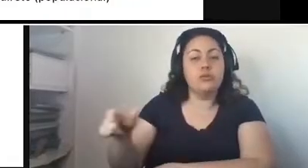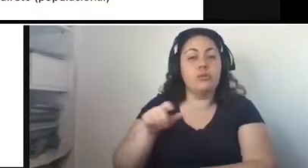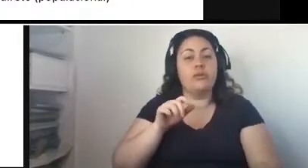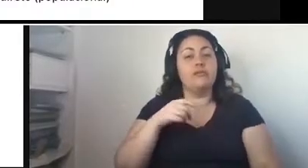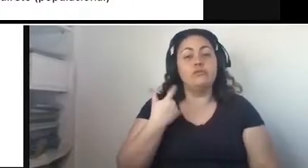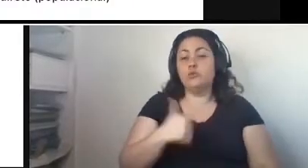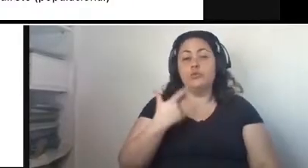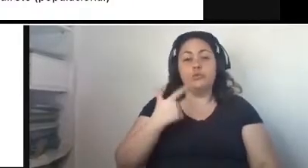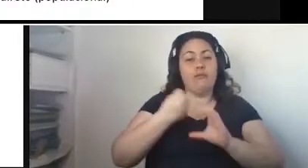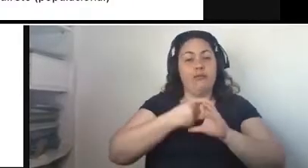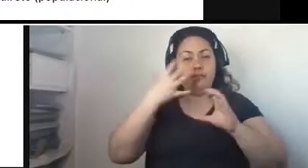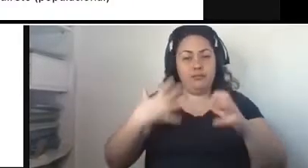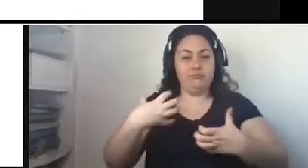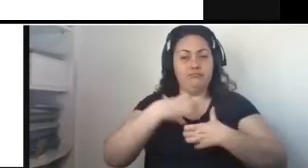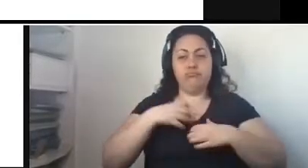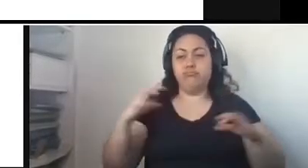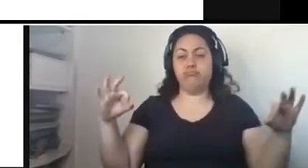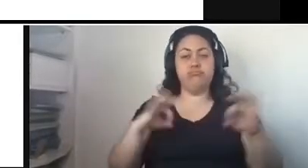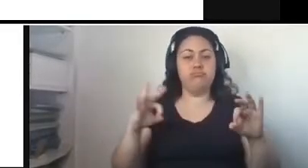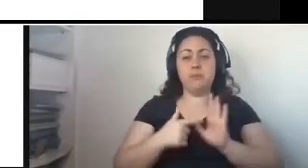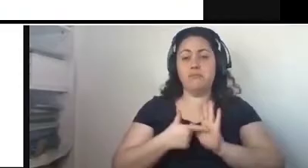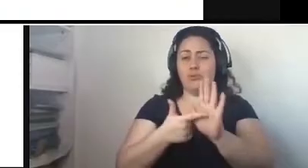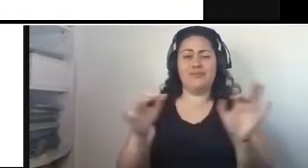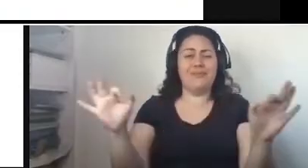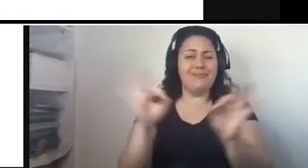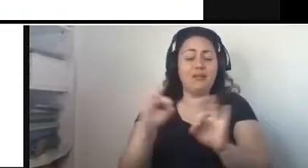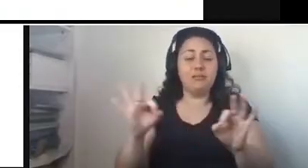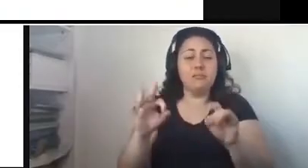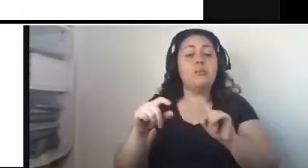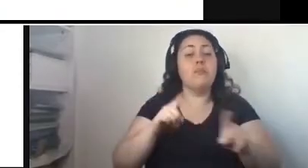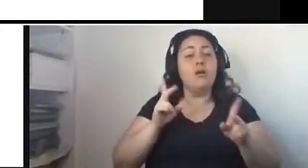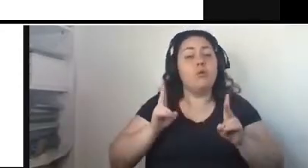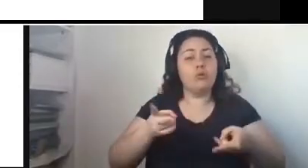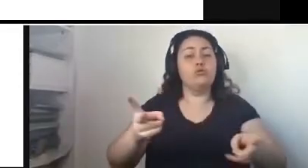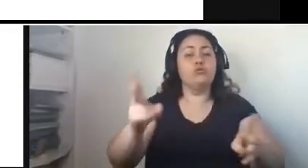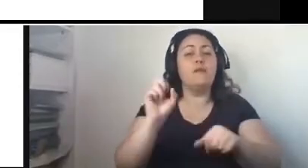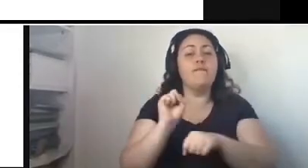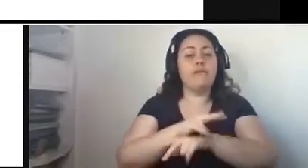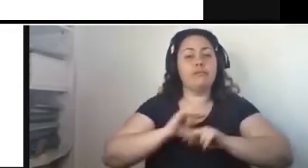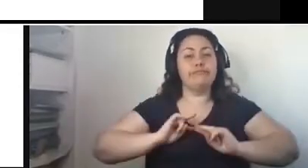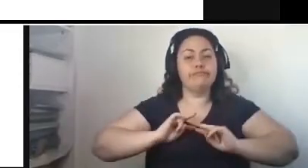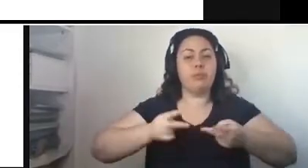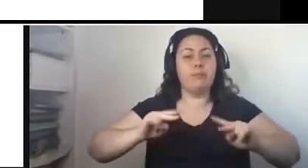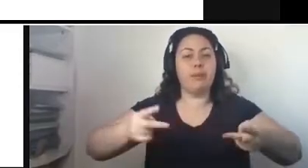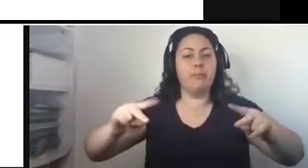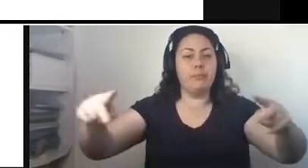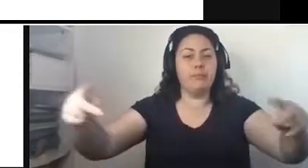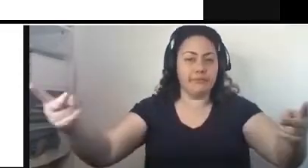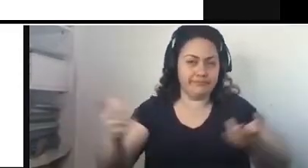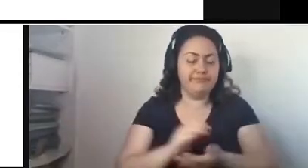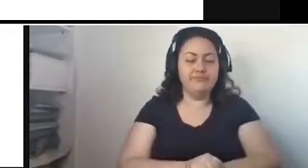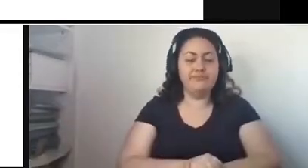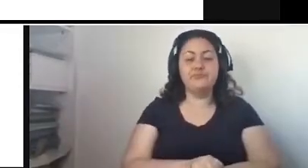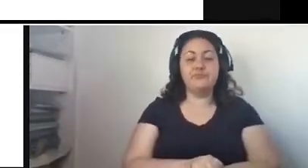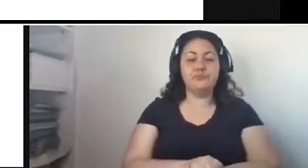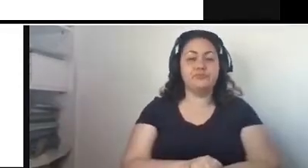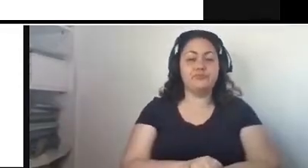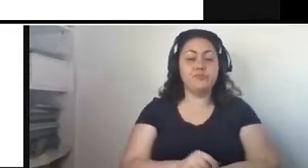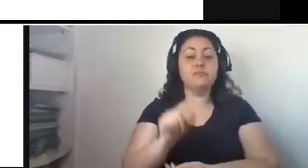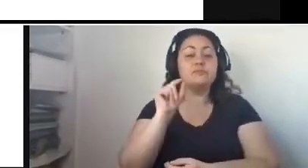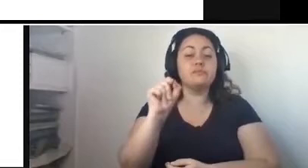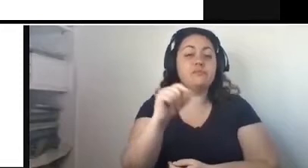população, transmitindo o vírus. Bem, então, o que esses ensaios,